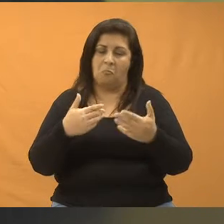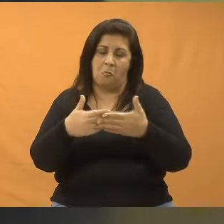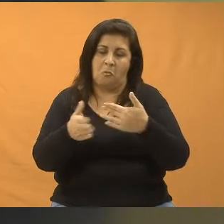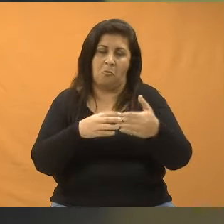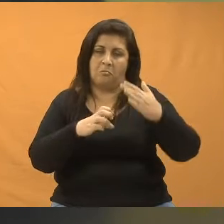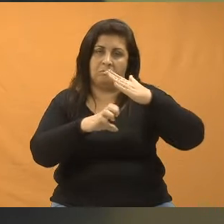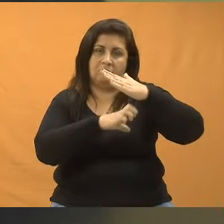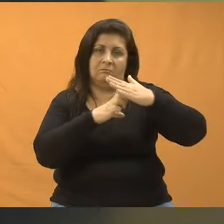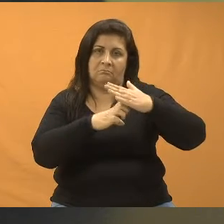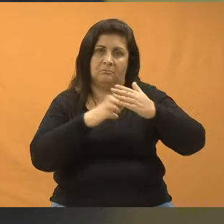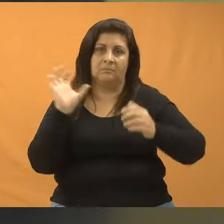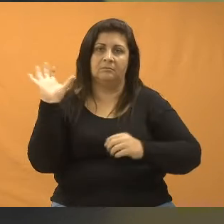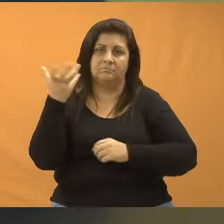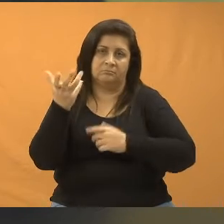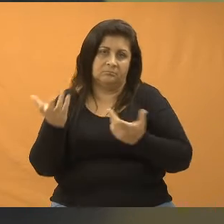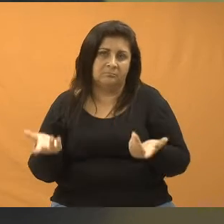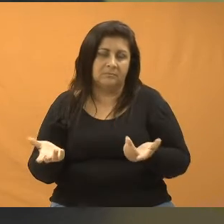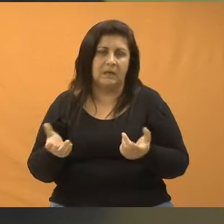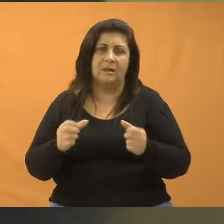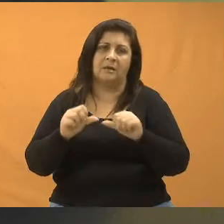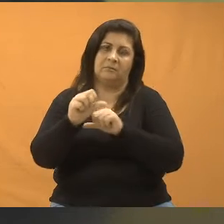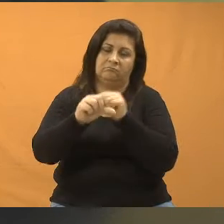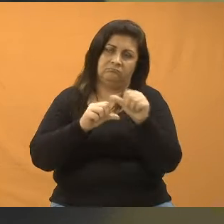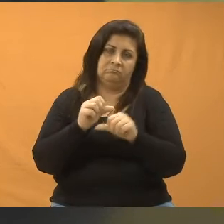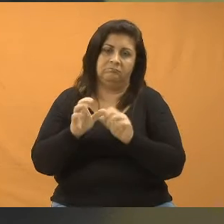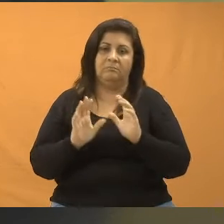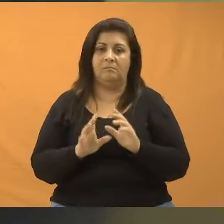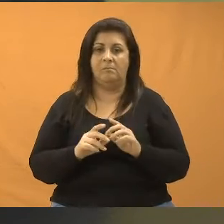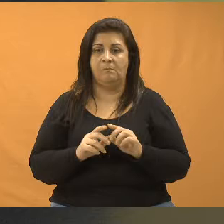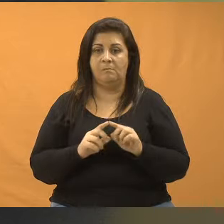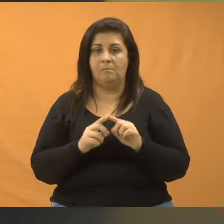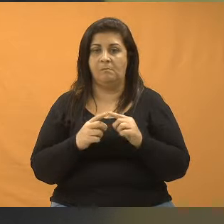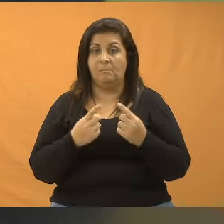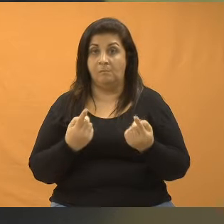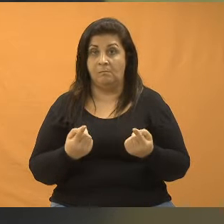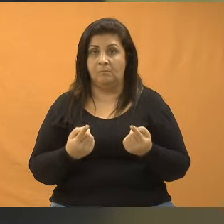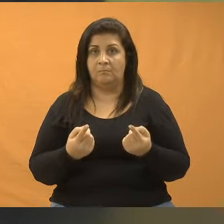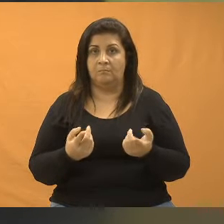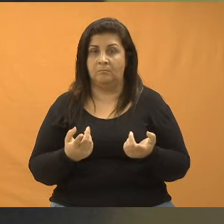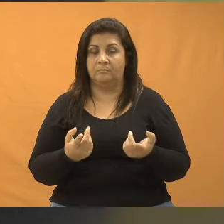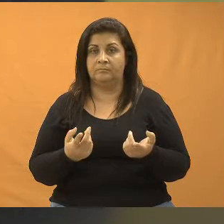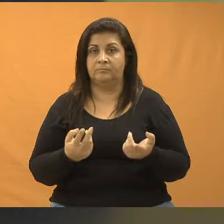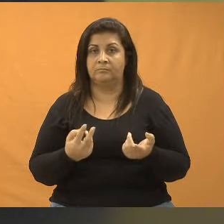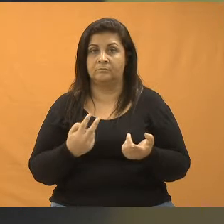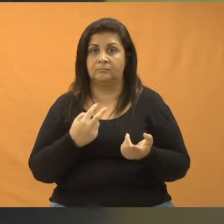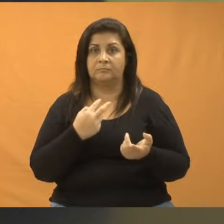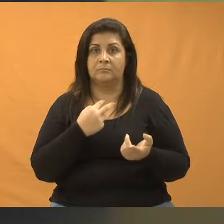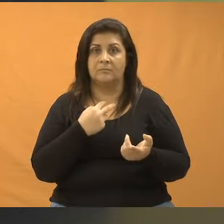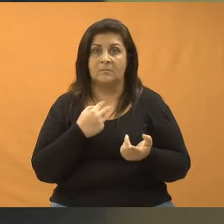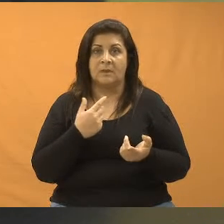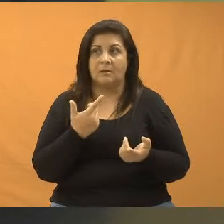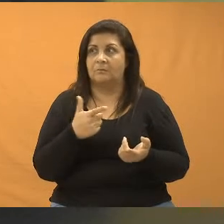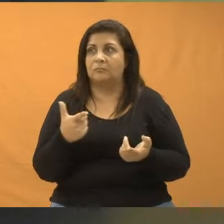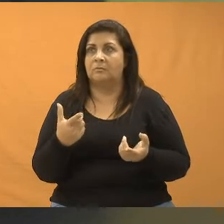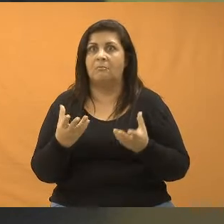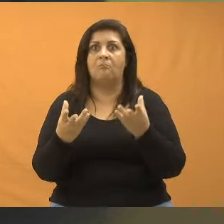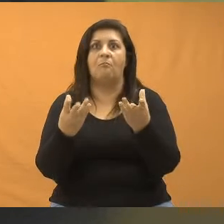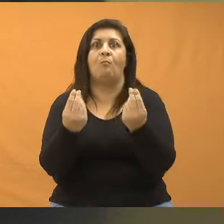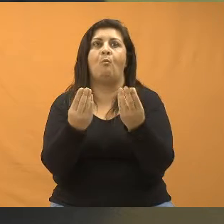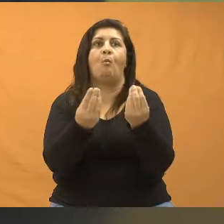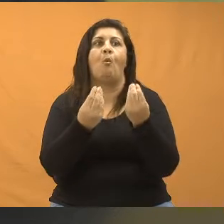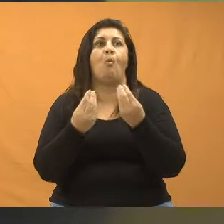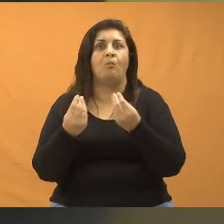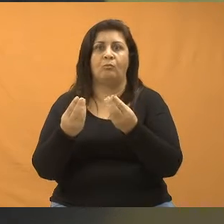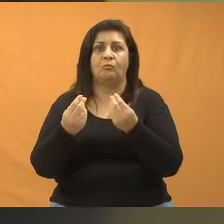privada, pode ter uma reestruturação, mas não existe nem corpo técnico na cidade que substitua de uma hora para